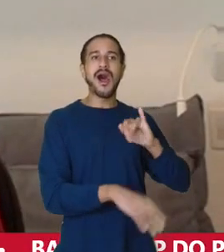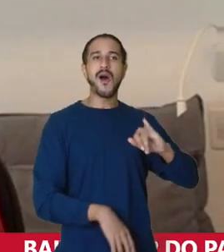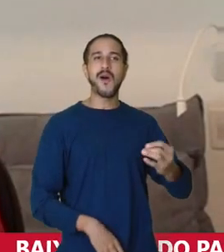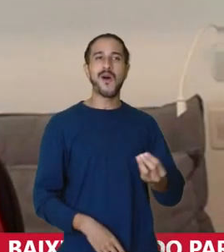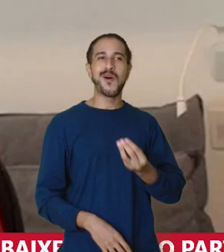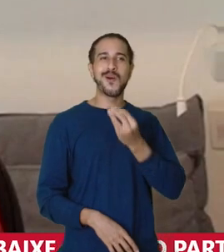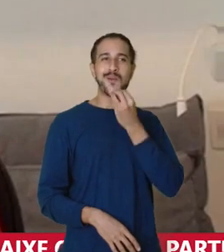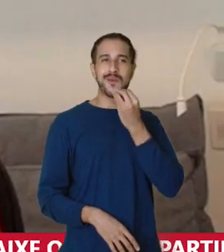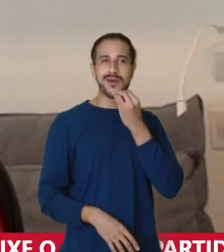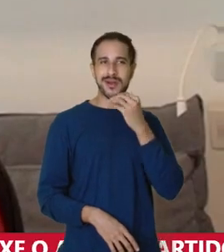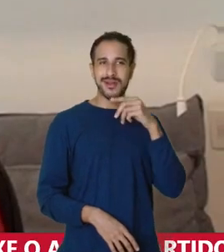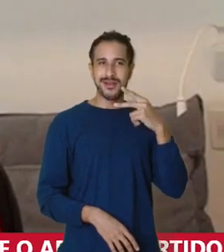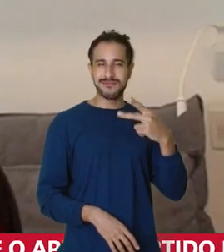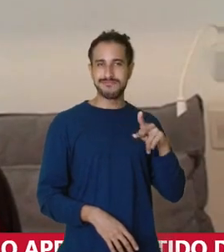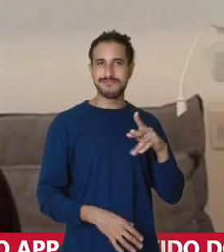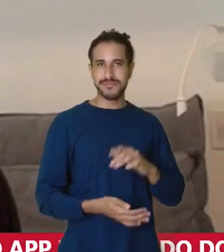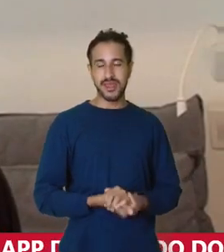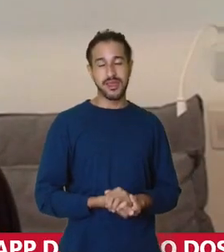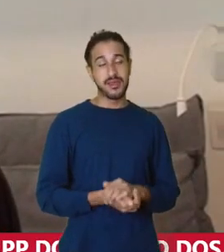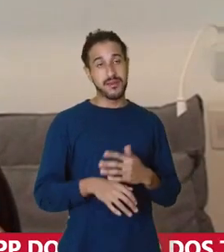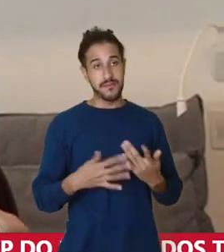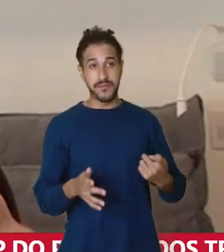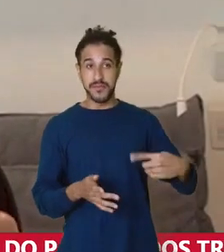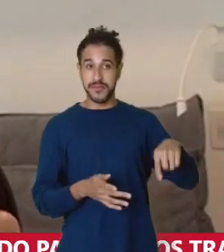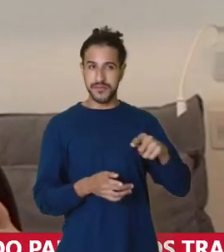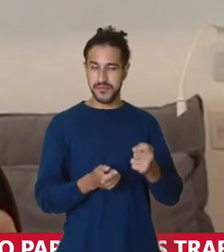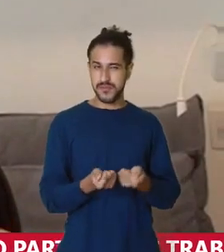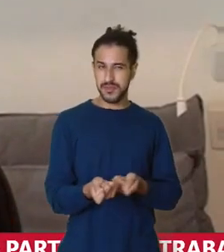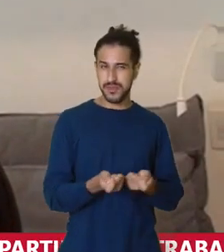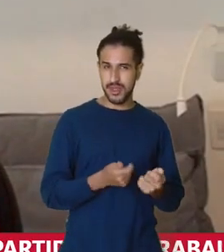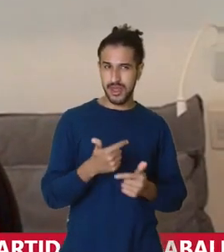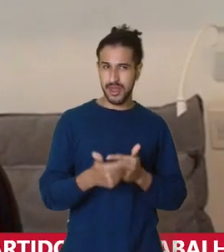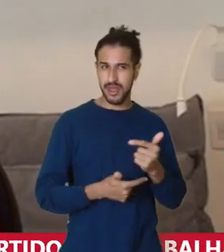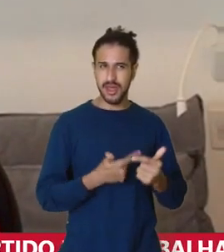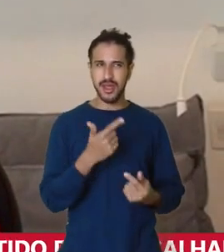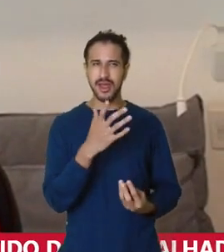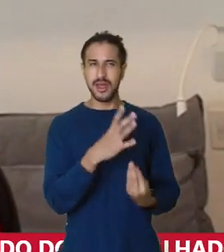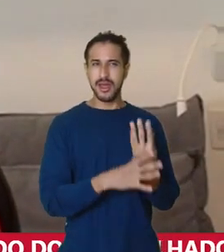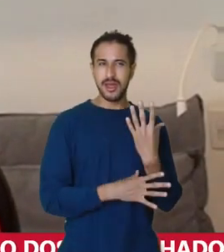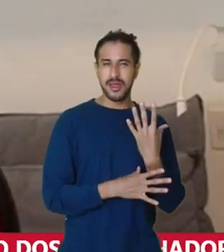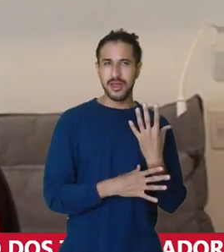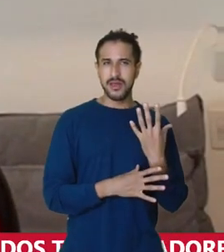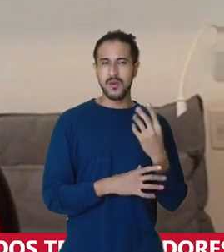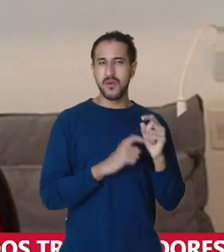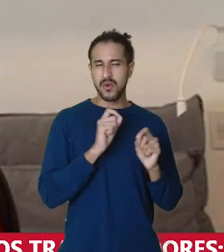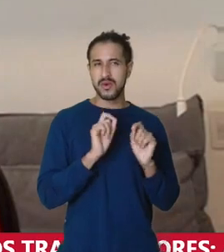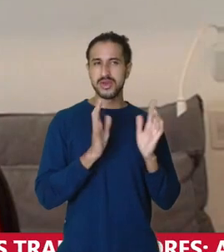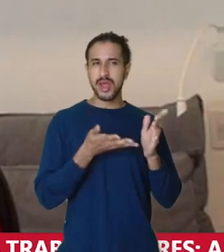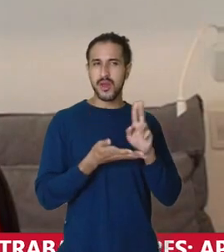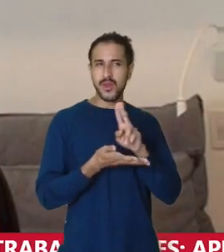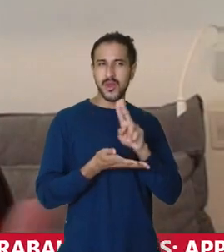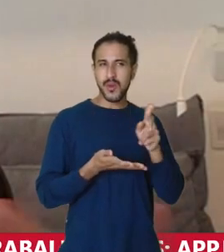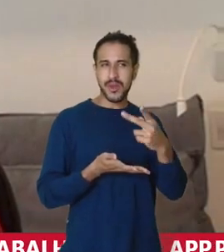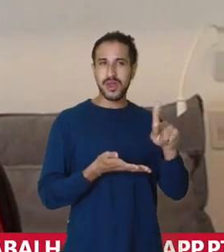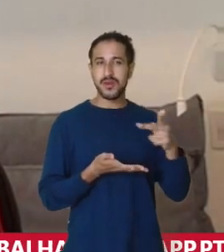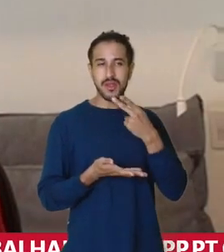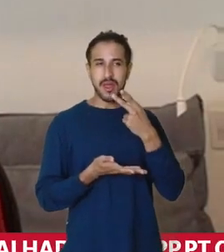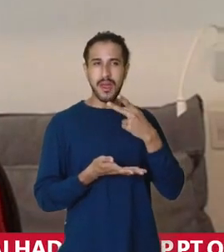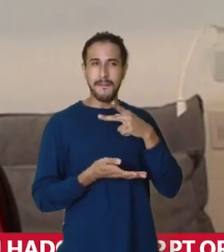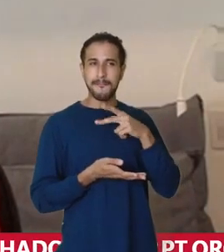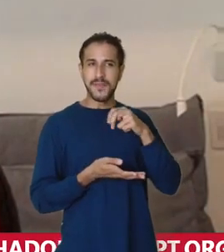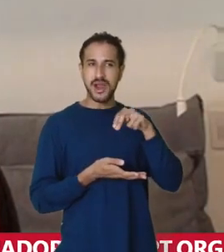nessa reação, né? Então, eles operam construindo o que tem sido chamado de